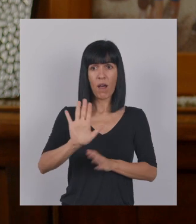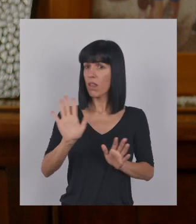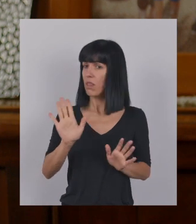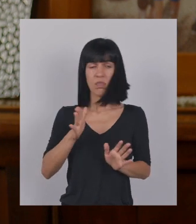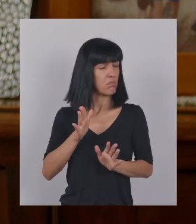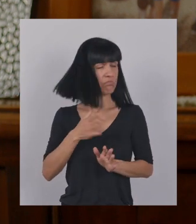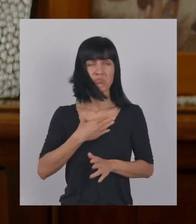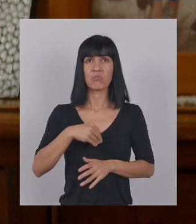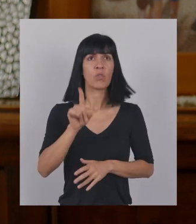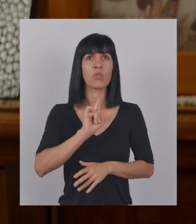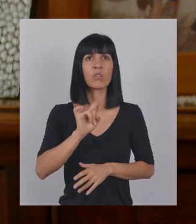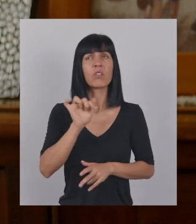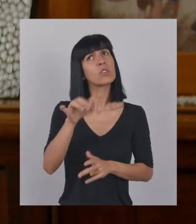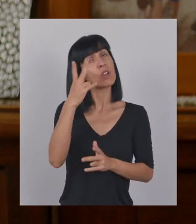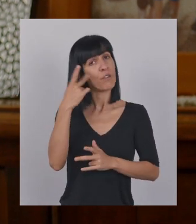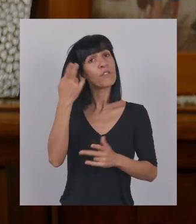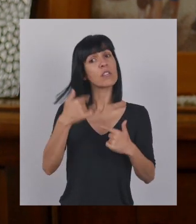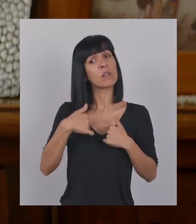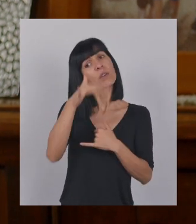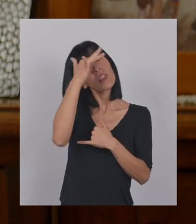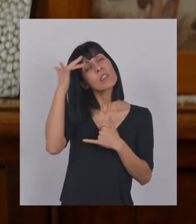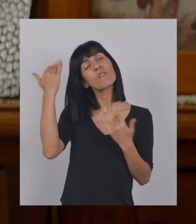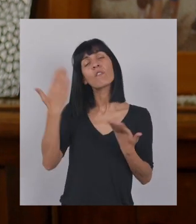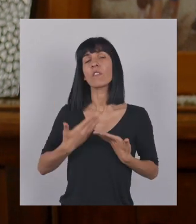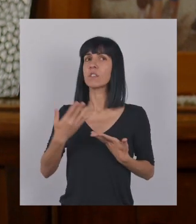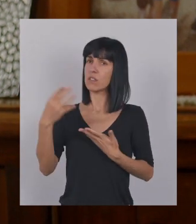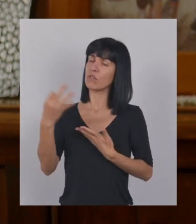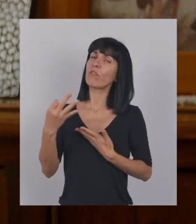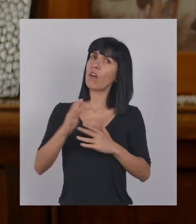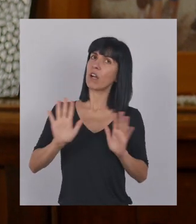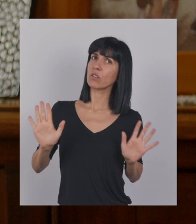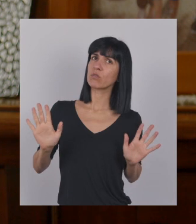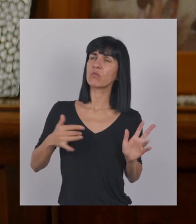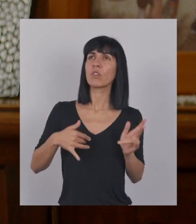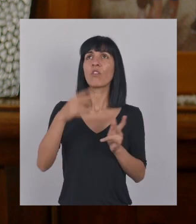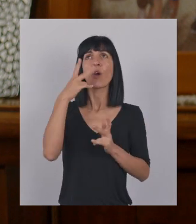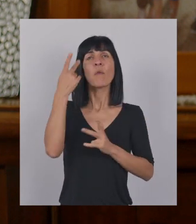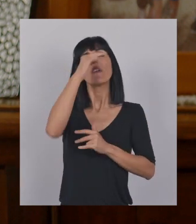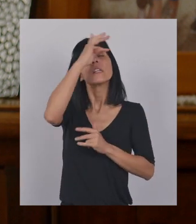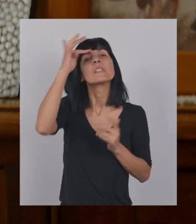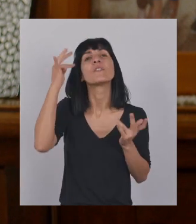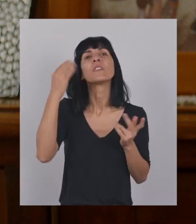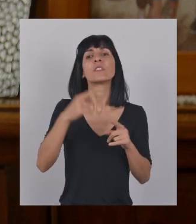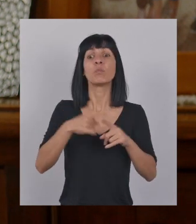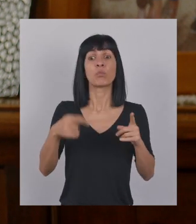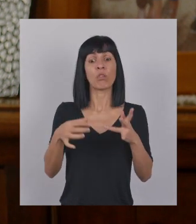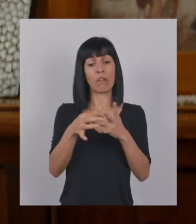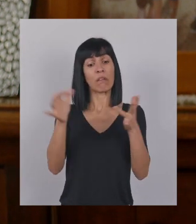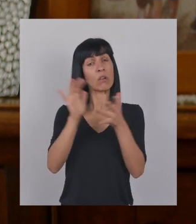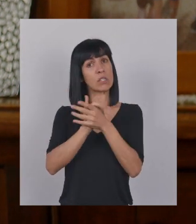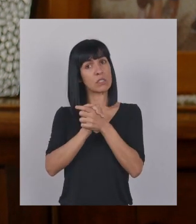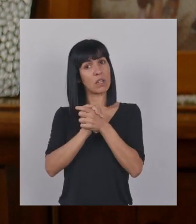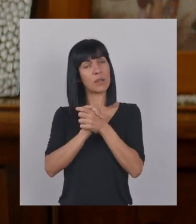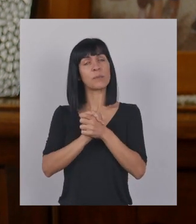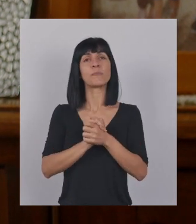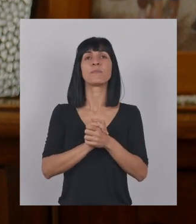e tive tive uma vida muito difícil eu tenho uma vida muito difícil porque eu